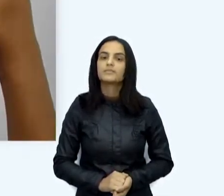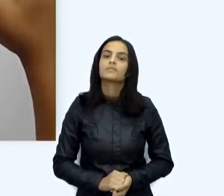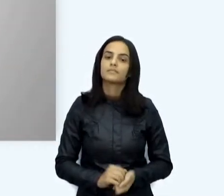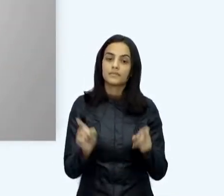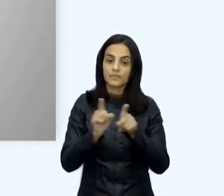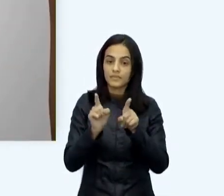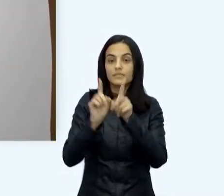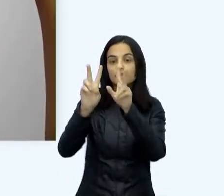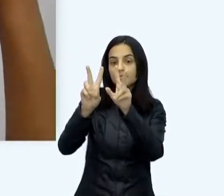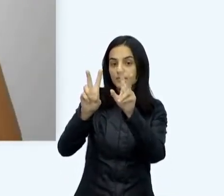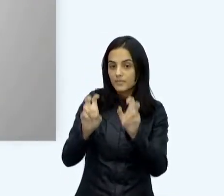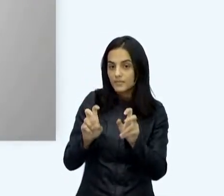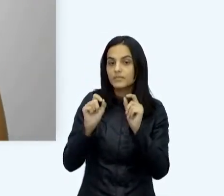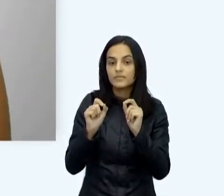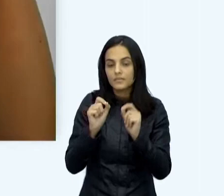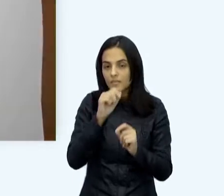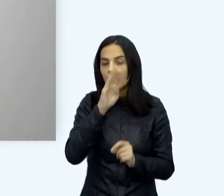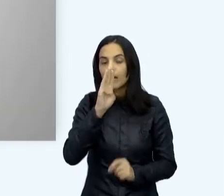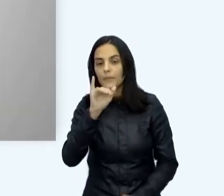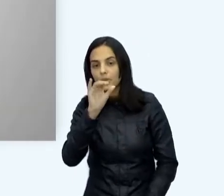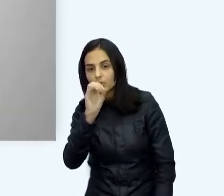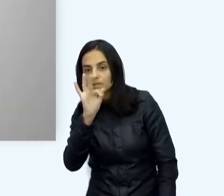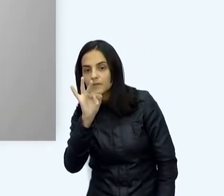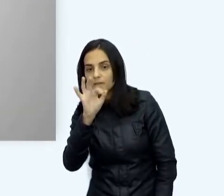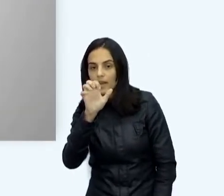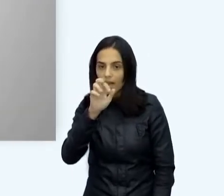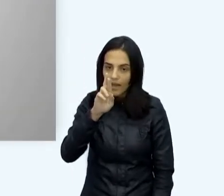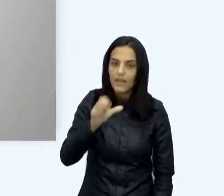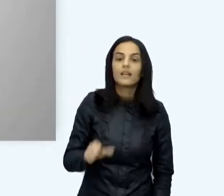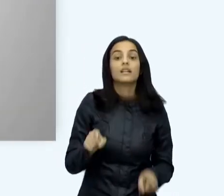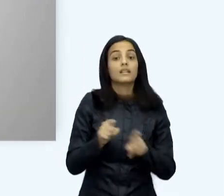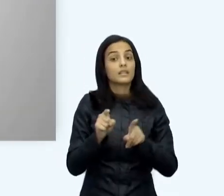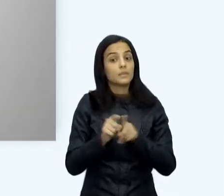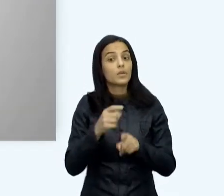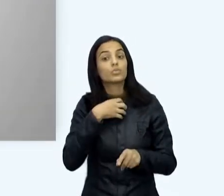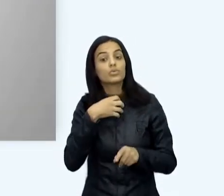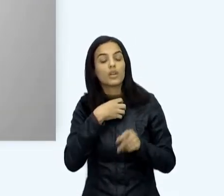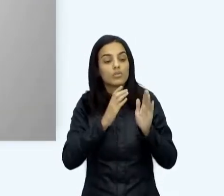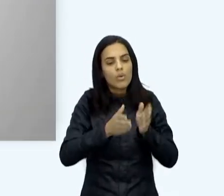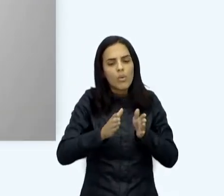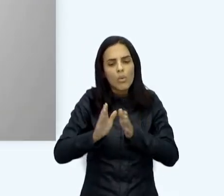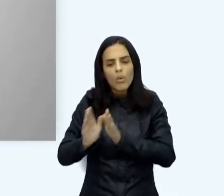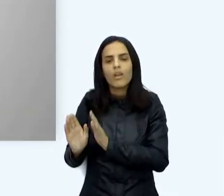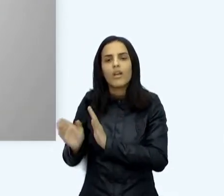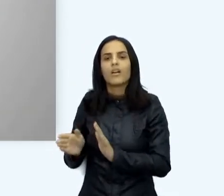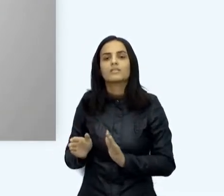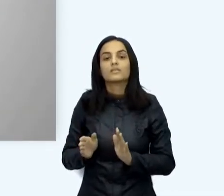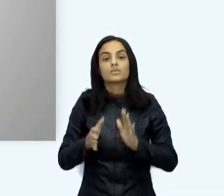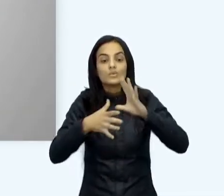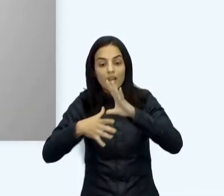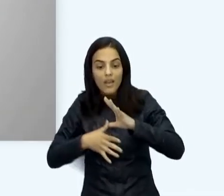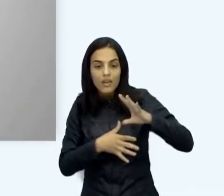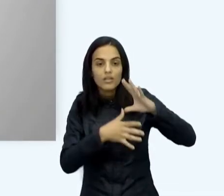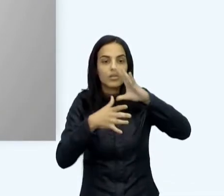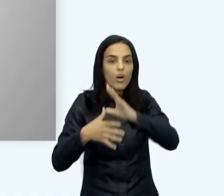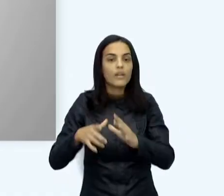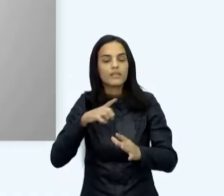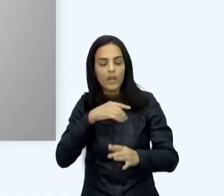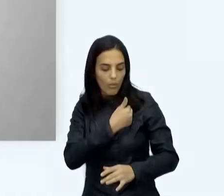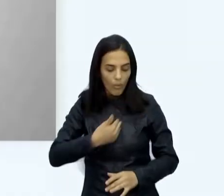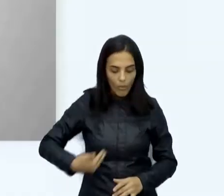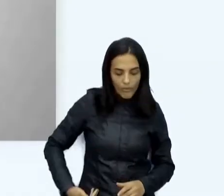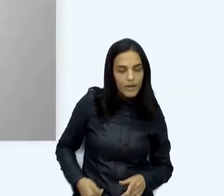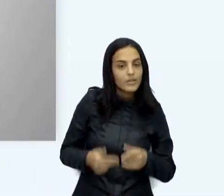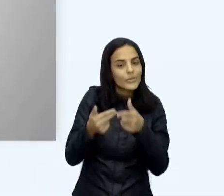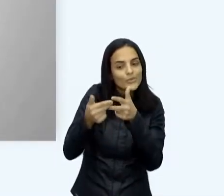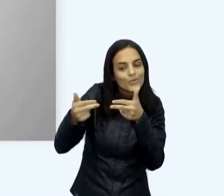Além do título, as reservas da biosfera são também uma forma de organização territorial, envolvendo governos